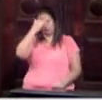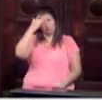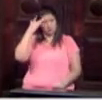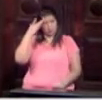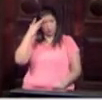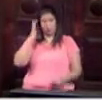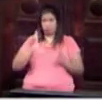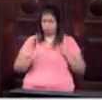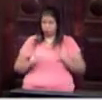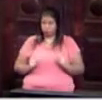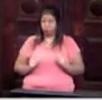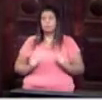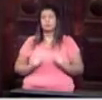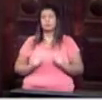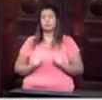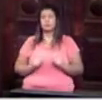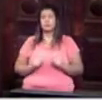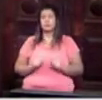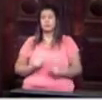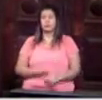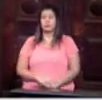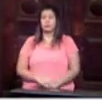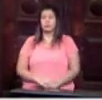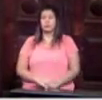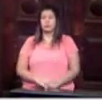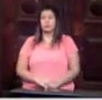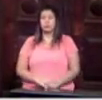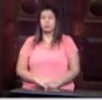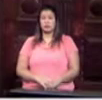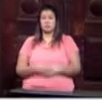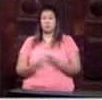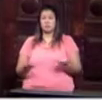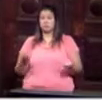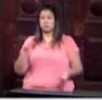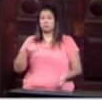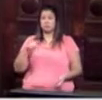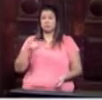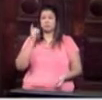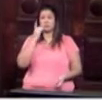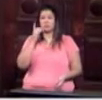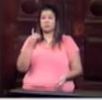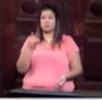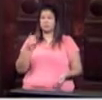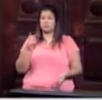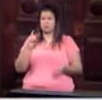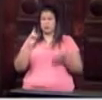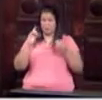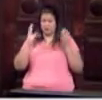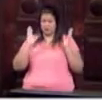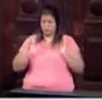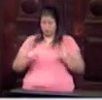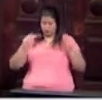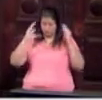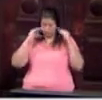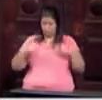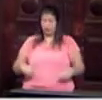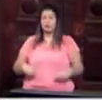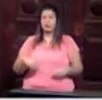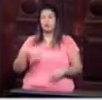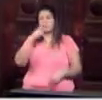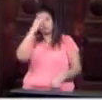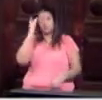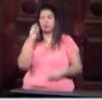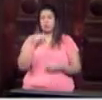engano, deputado Nivaldo Molina, deputado Tio Carlos, deputada Marta Rocha, higiene pessoal, cabe um monte de coisa aí dentro. Cabe cotonete, cabe sabonete,